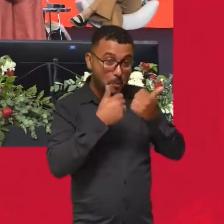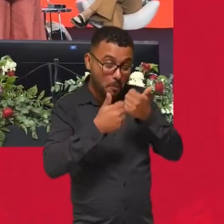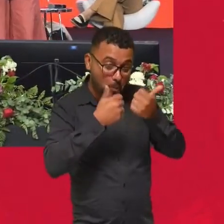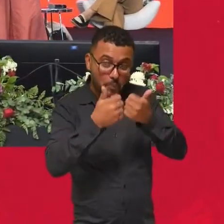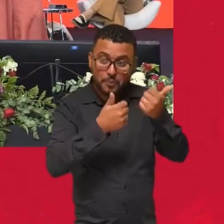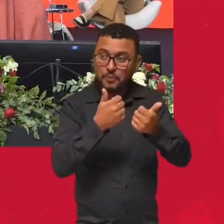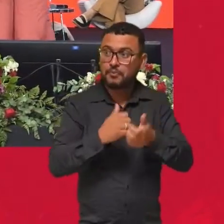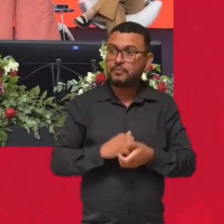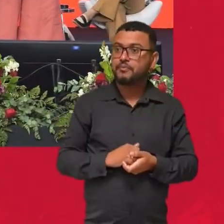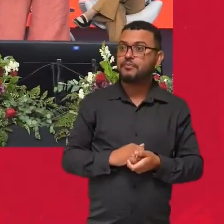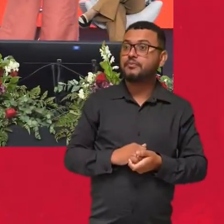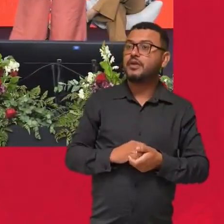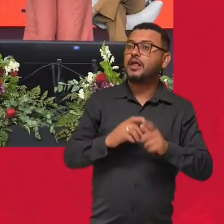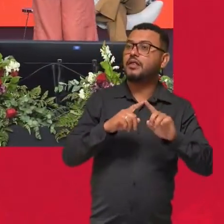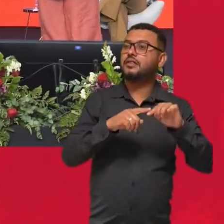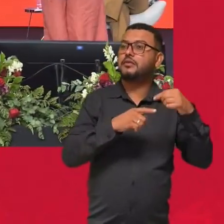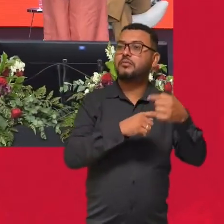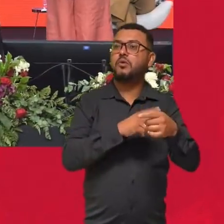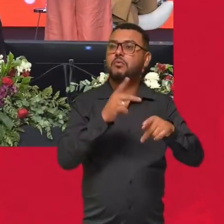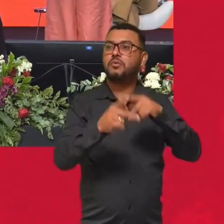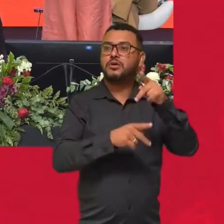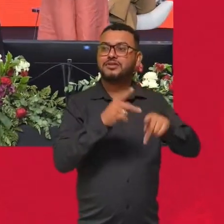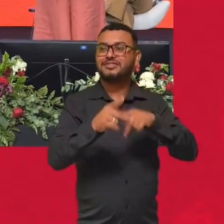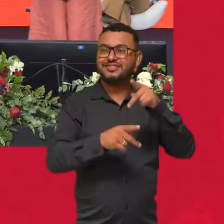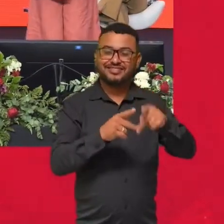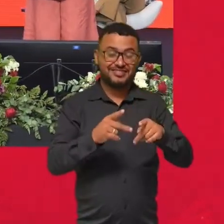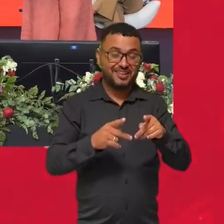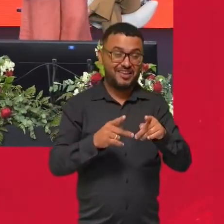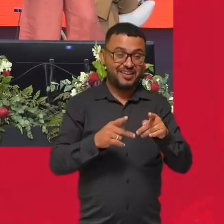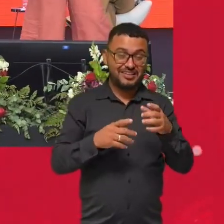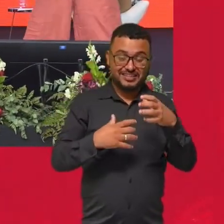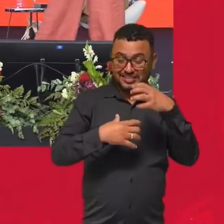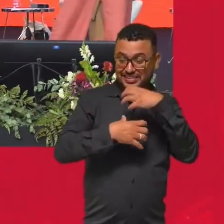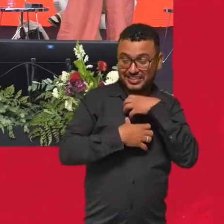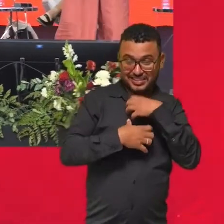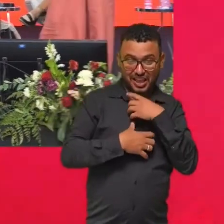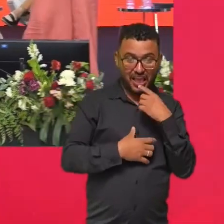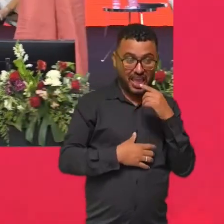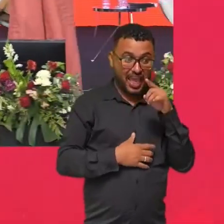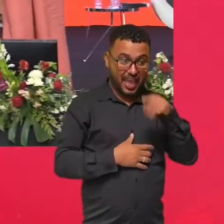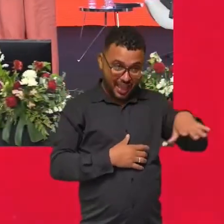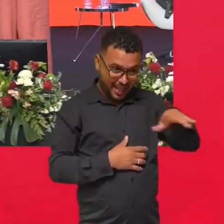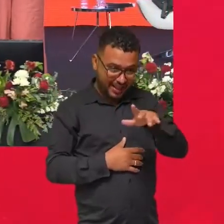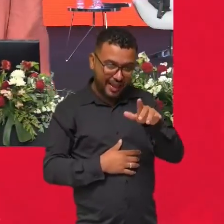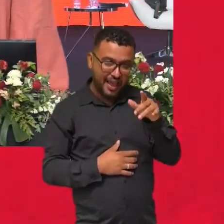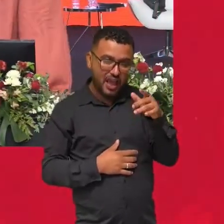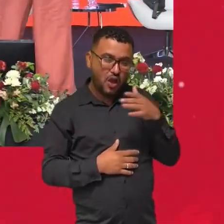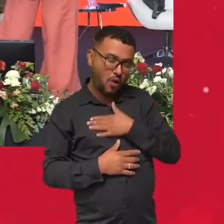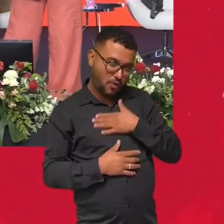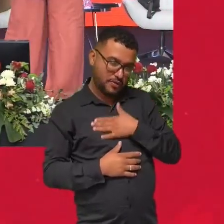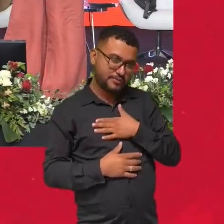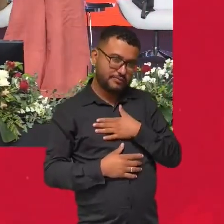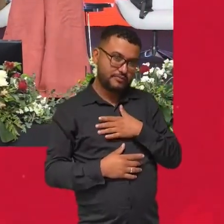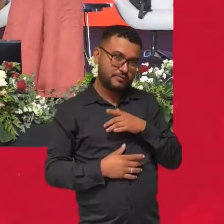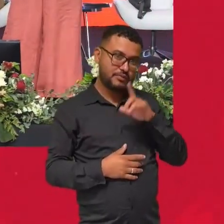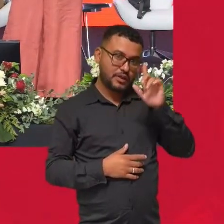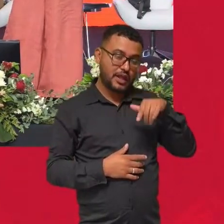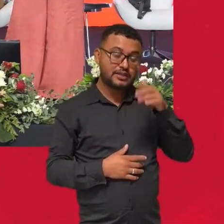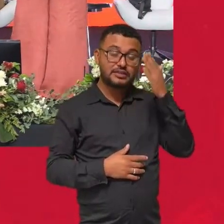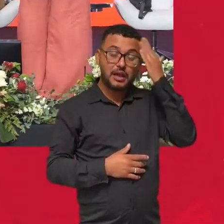povo, o automático que gosta de nós, vou contar um segredo, já que a gente está falando em estatística,